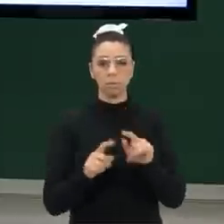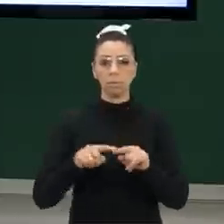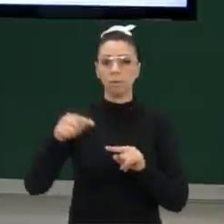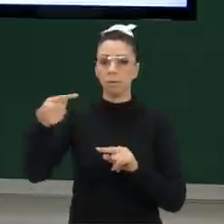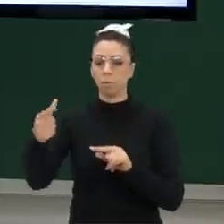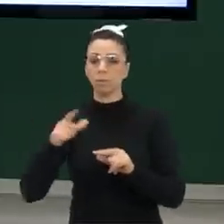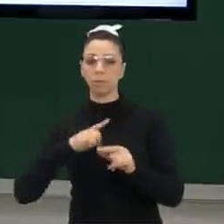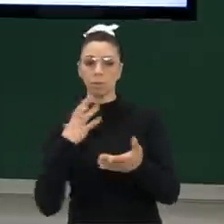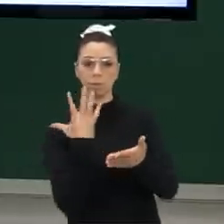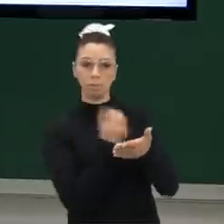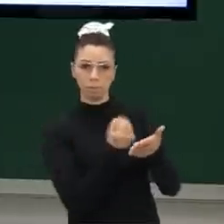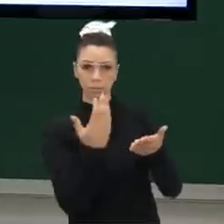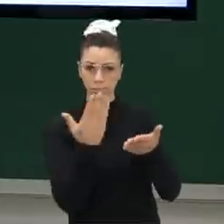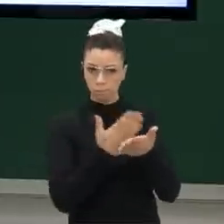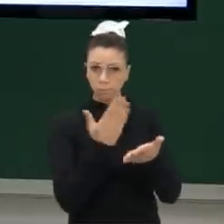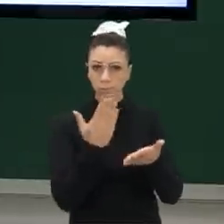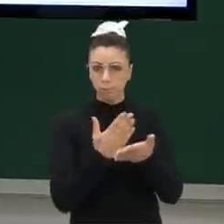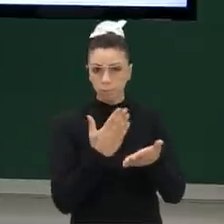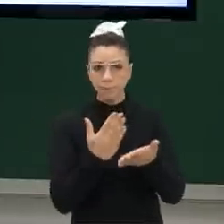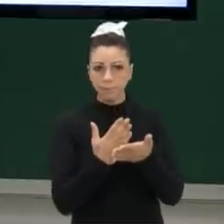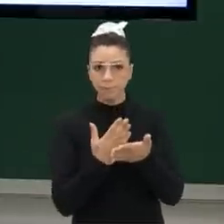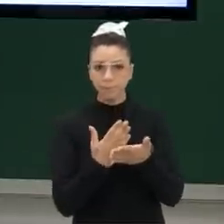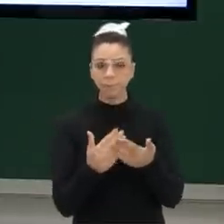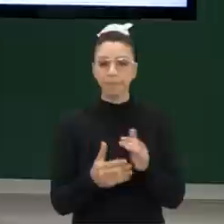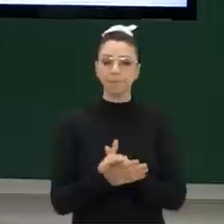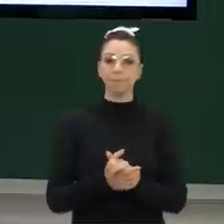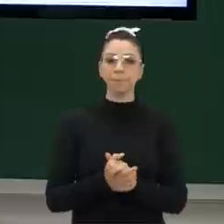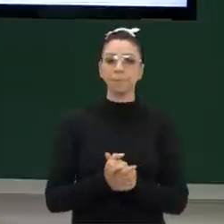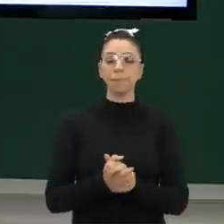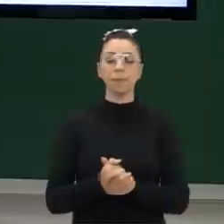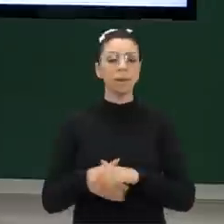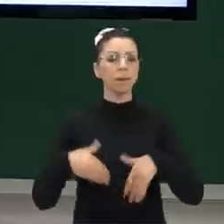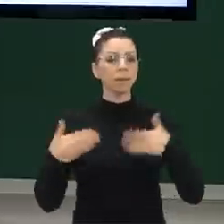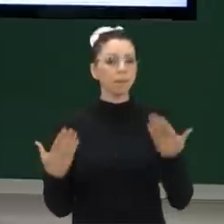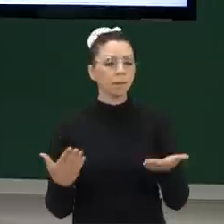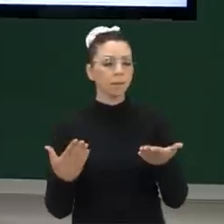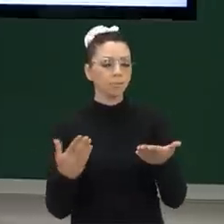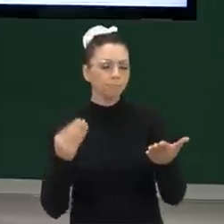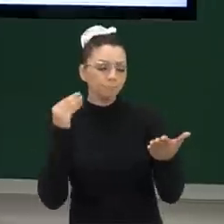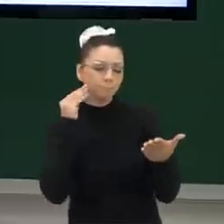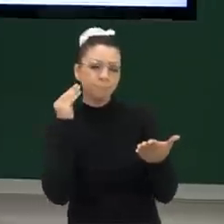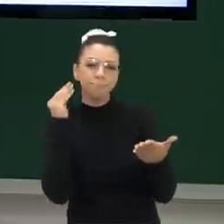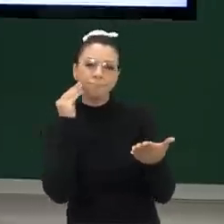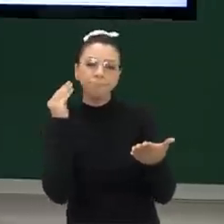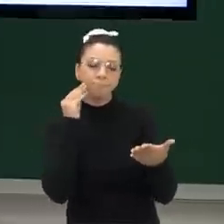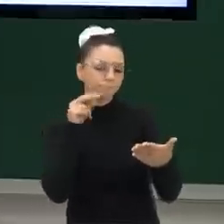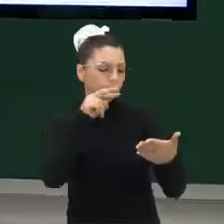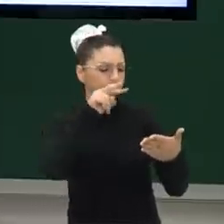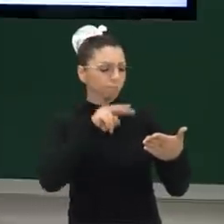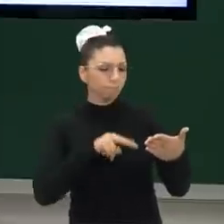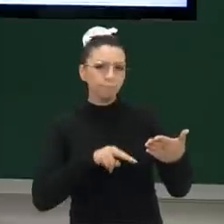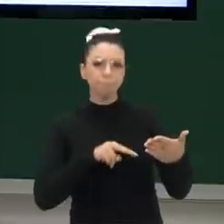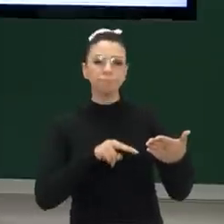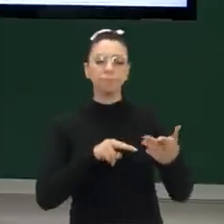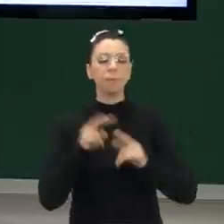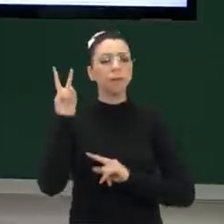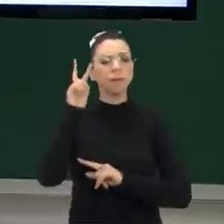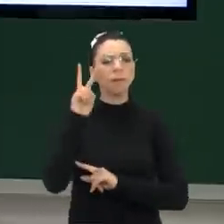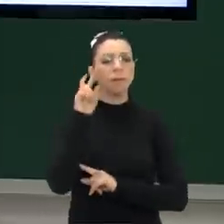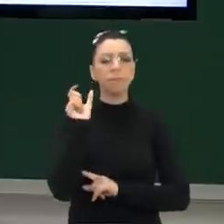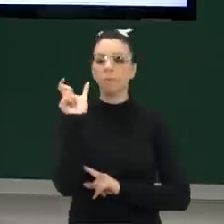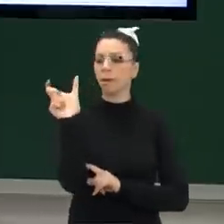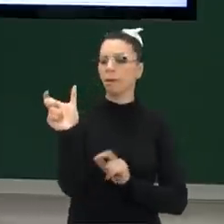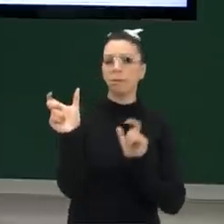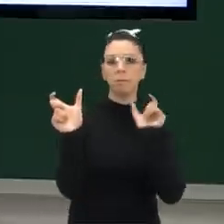vocês têm registrado no caderninho aí de vocês. Então pare, tente ver se você lembra alguma dessas